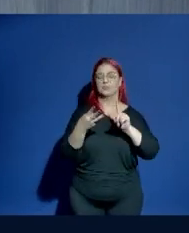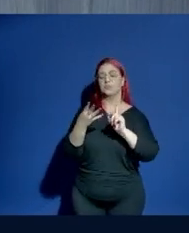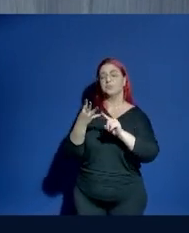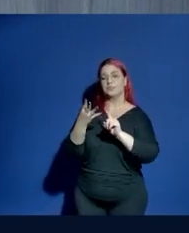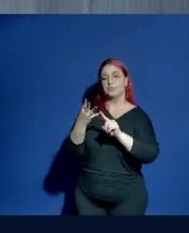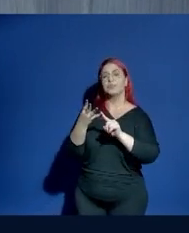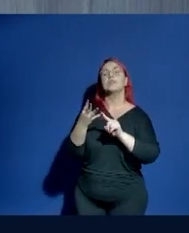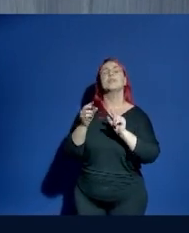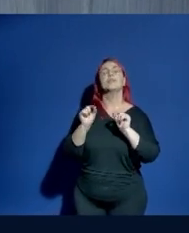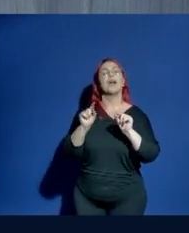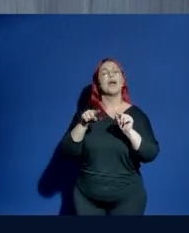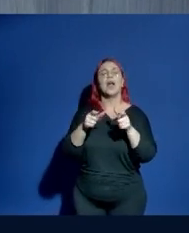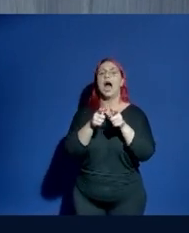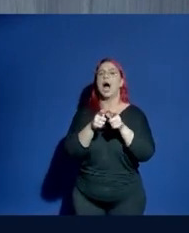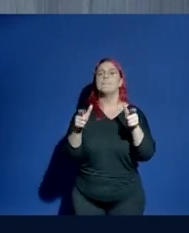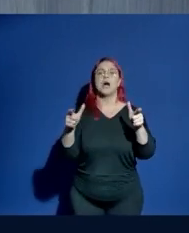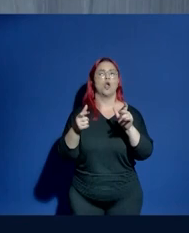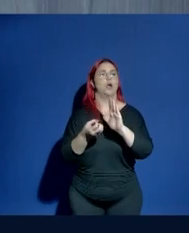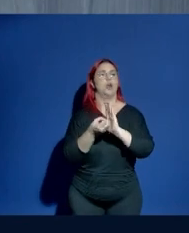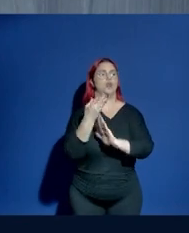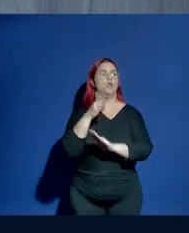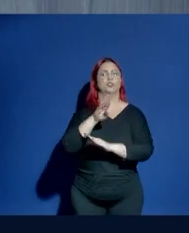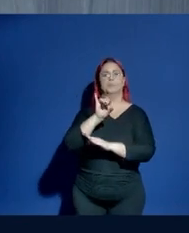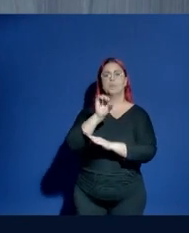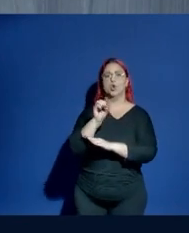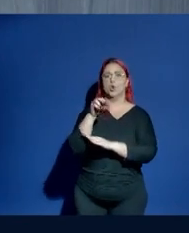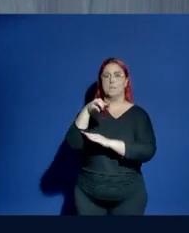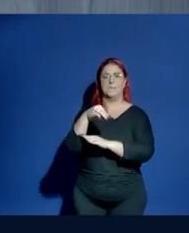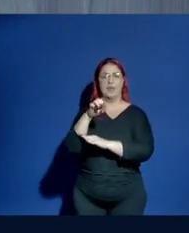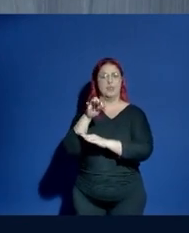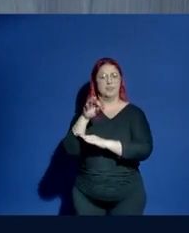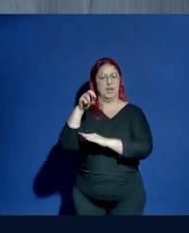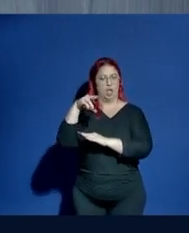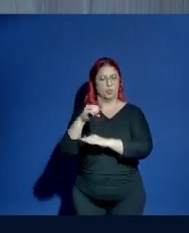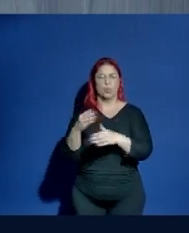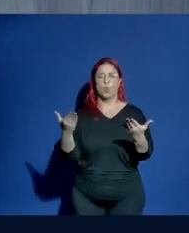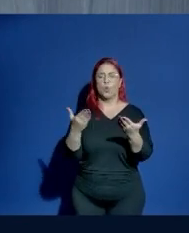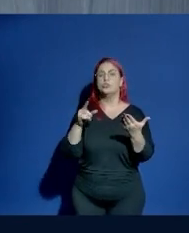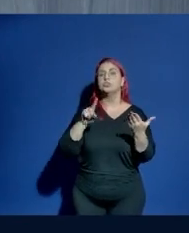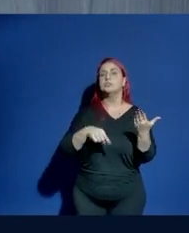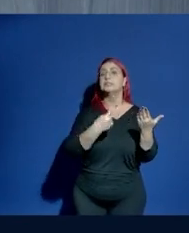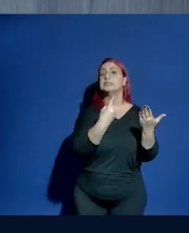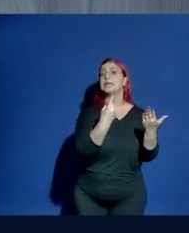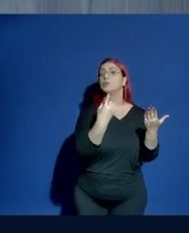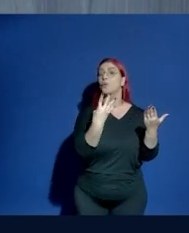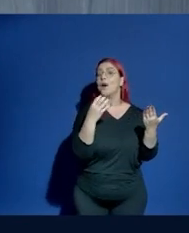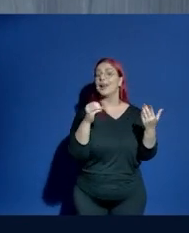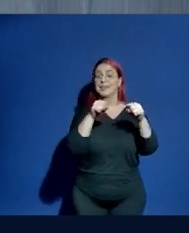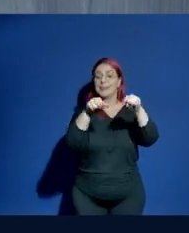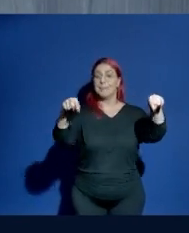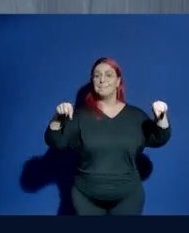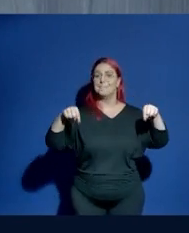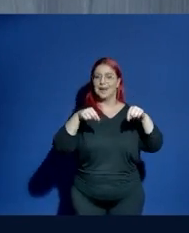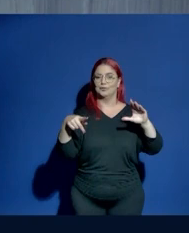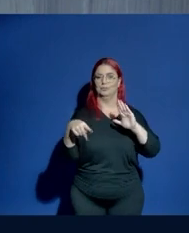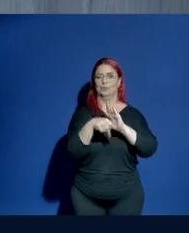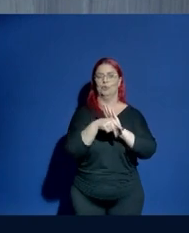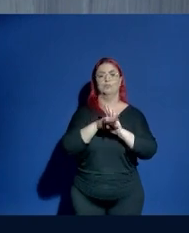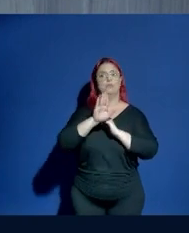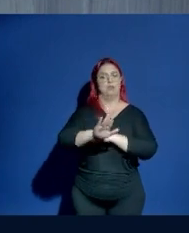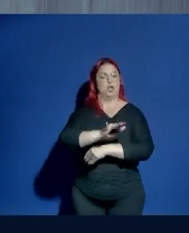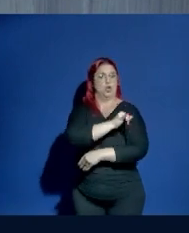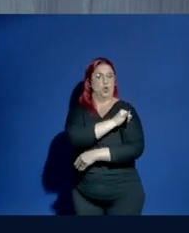que é a maior produtora de pimentão na América Latina hoje a gente produz 140 m por dia até o terceiro teste no Rio de Janeiro